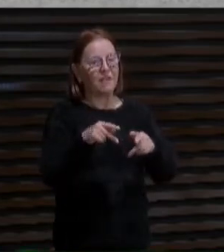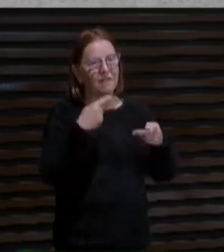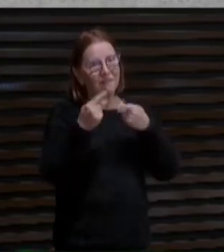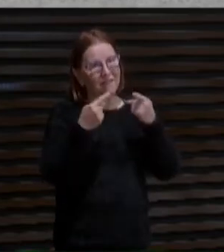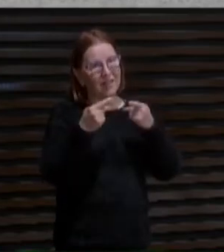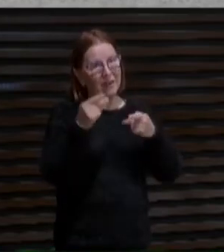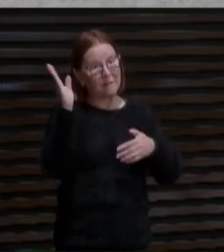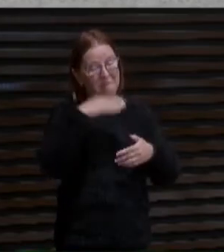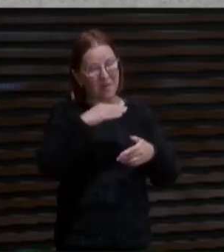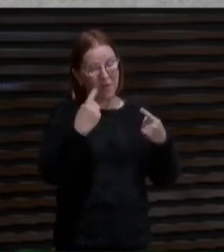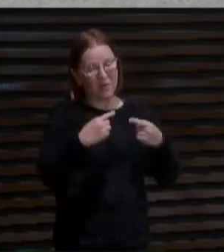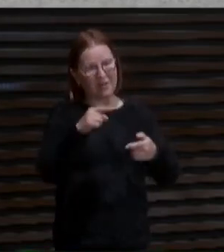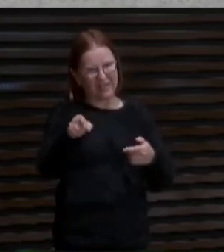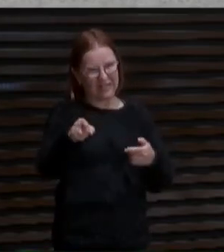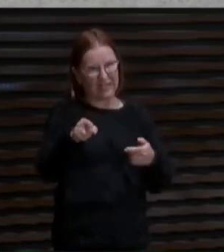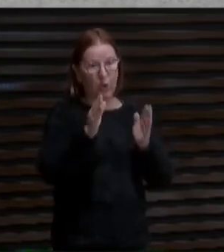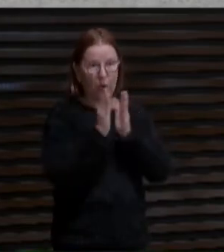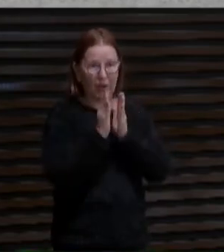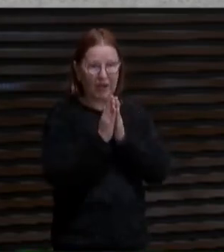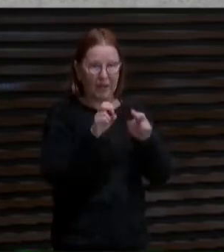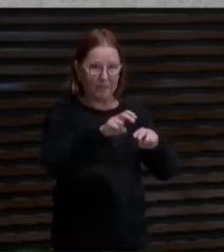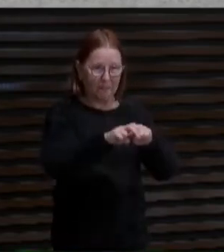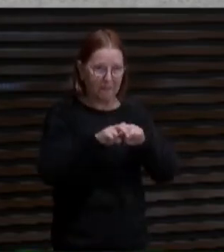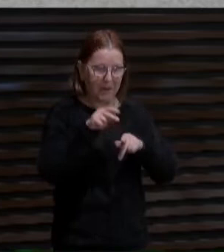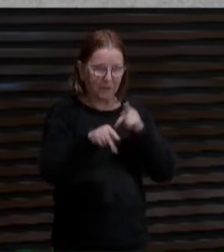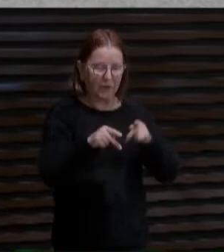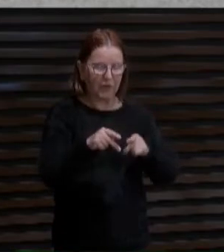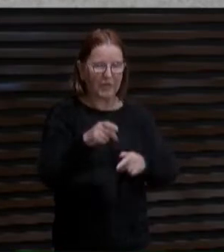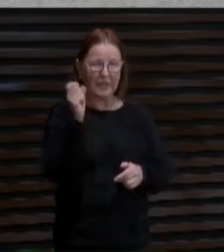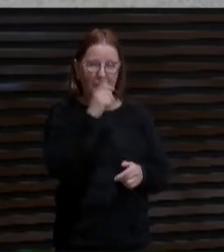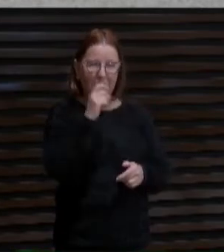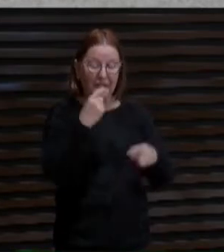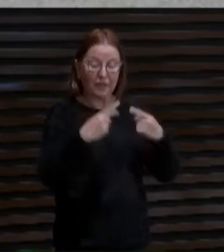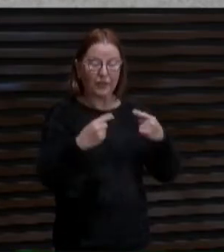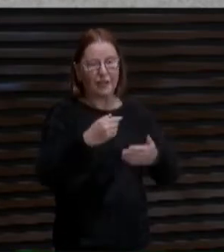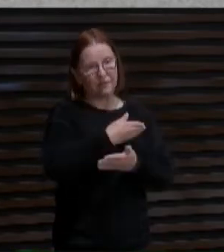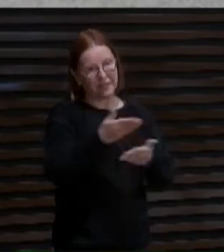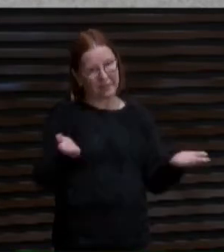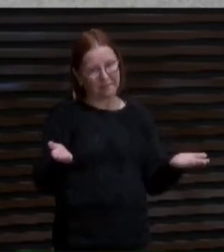caluniam você sabe o que que é isso aqui é só Cristo